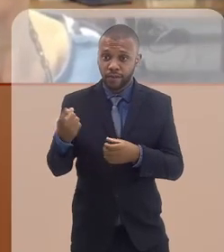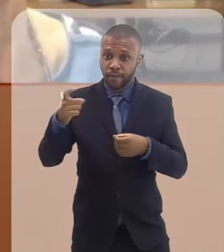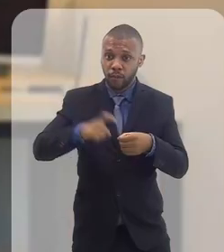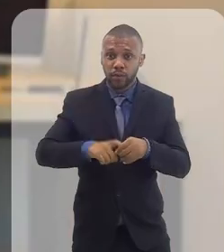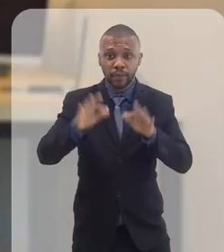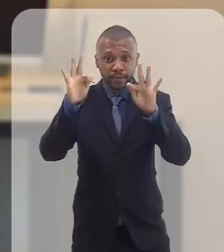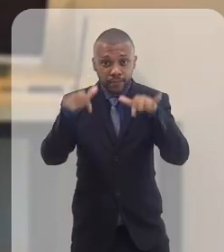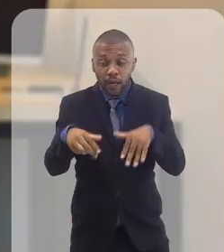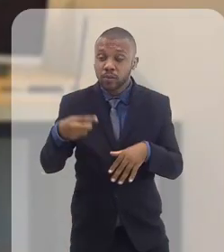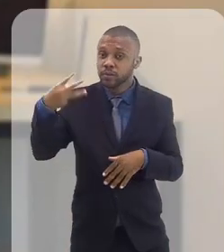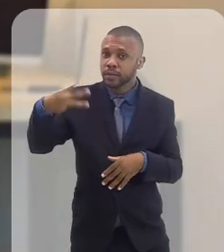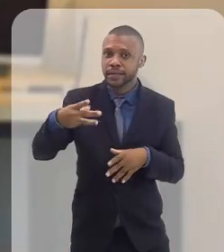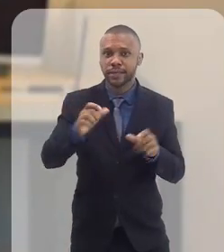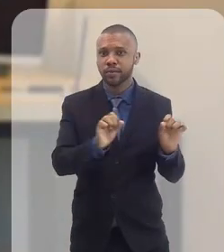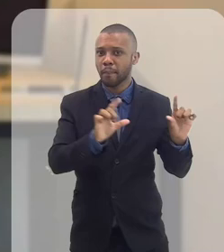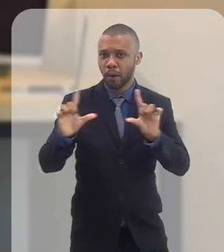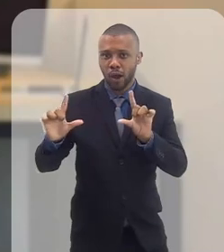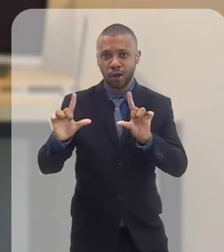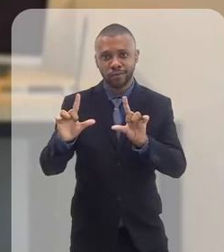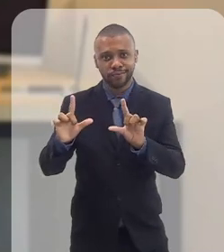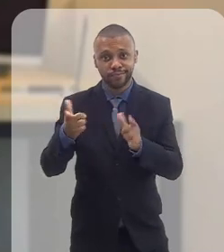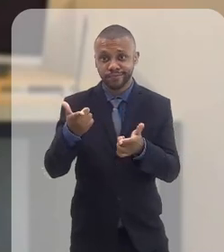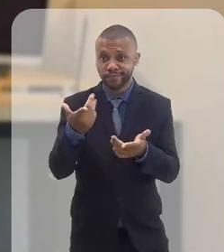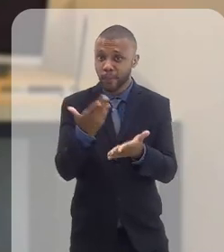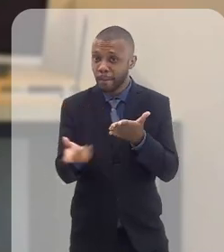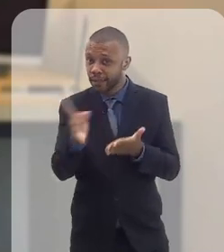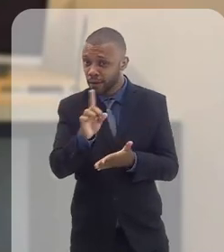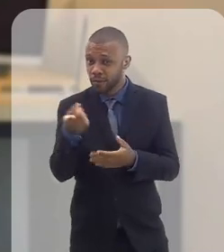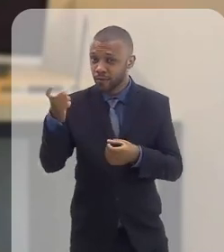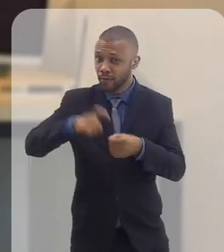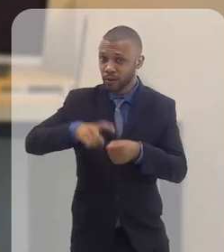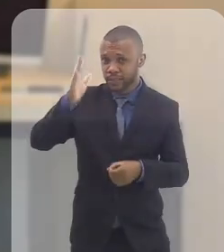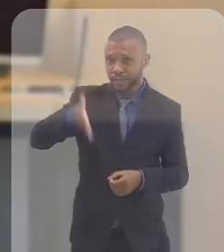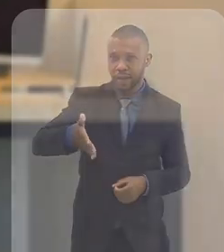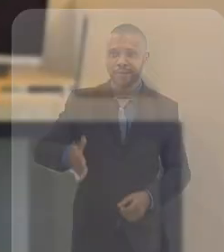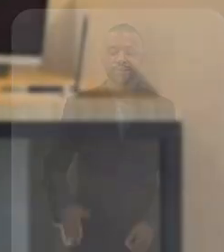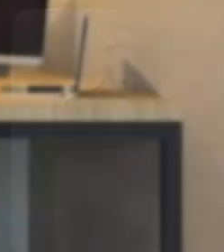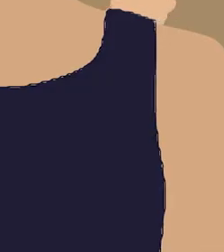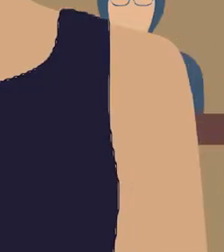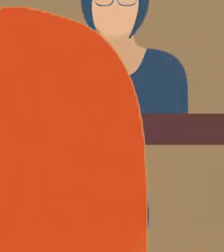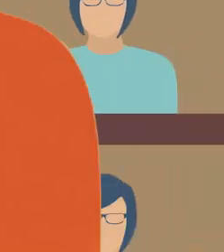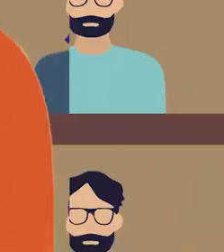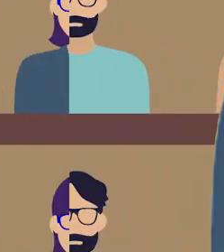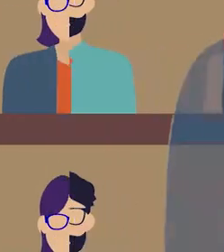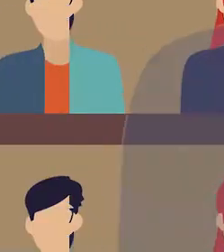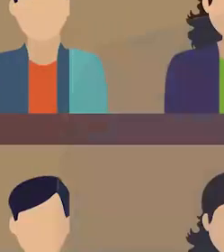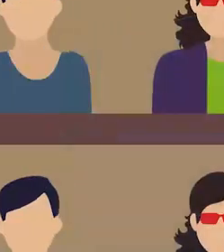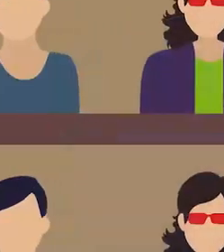intervalinho e a gente volta para encerrar no terceiro bloco. Não sai daí, a gente volta já já.